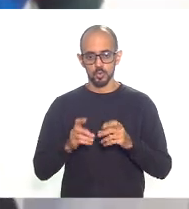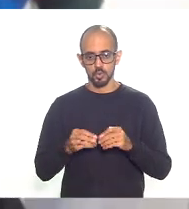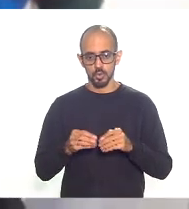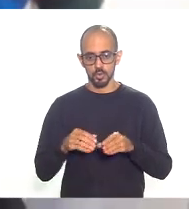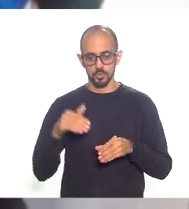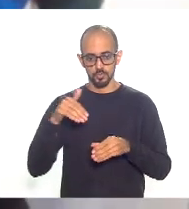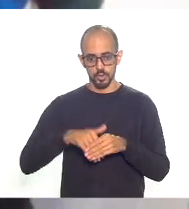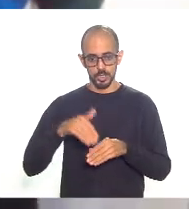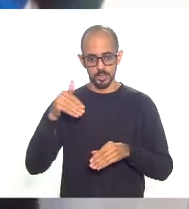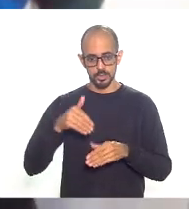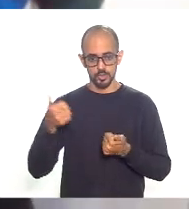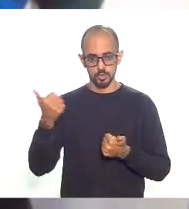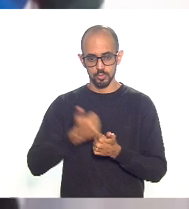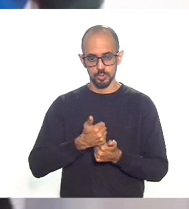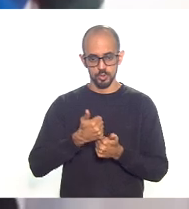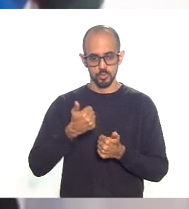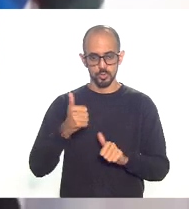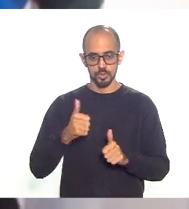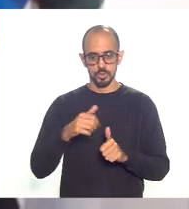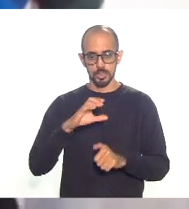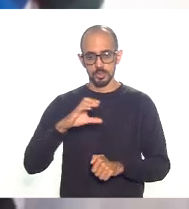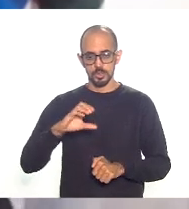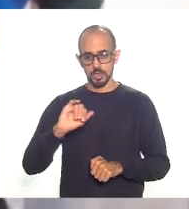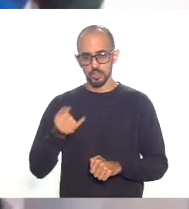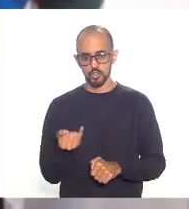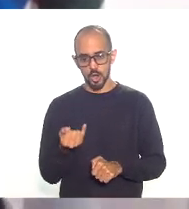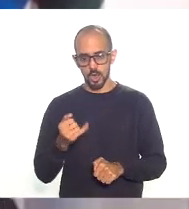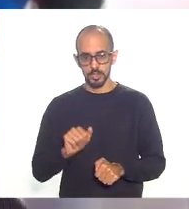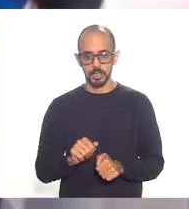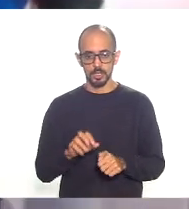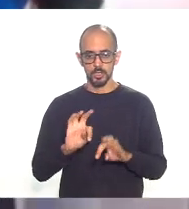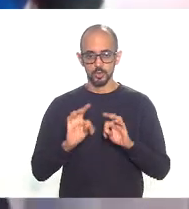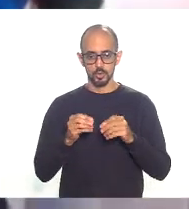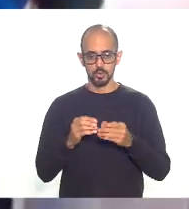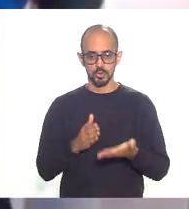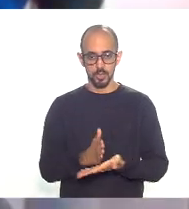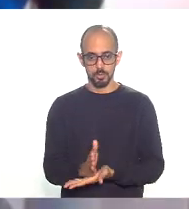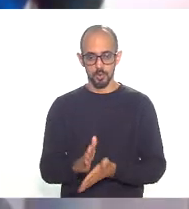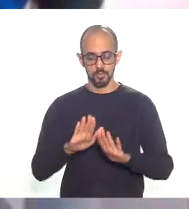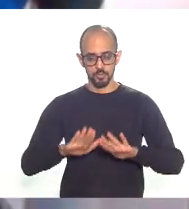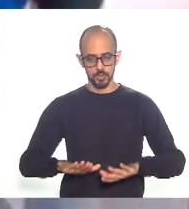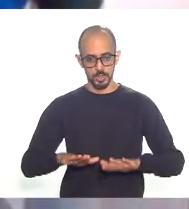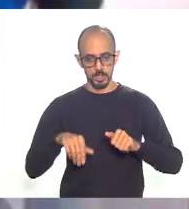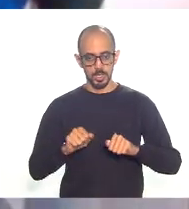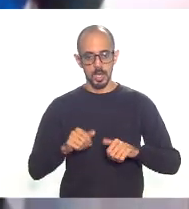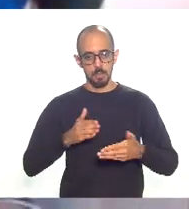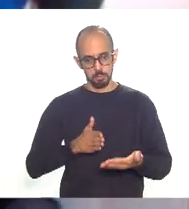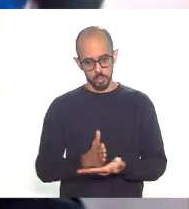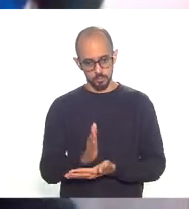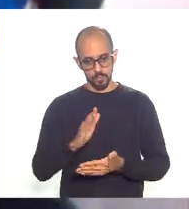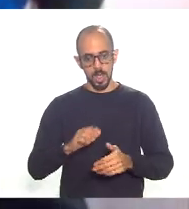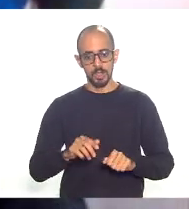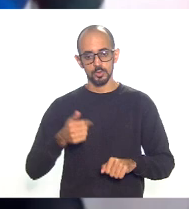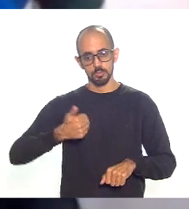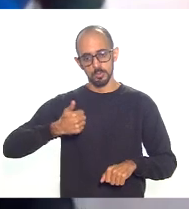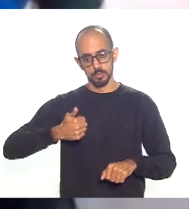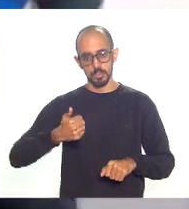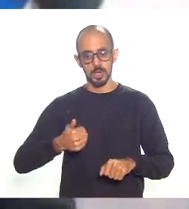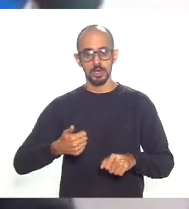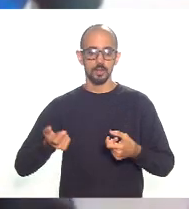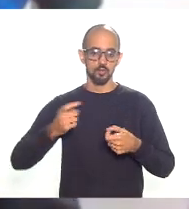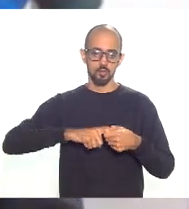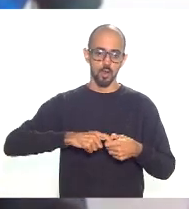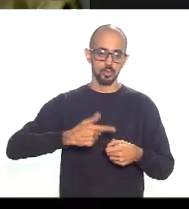em votação, substitutivo da Comissão de Justiça. Senhores que aprovam, permaneçam como estão. Aprovado em primeira e retorna em